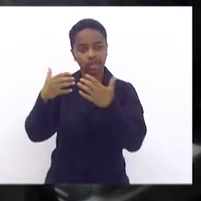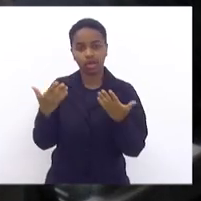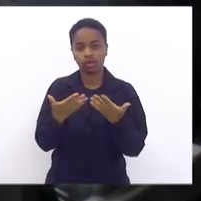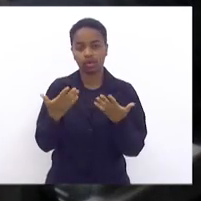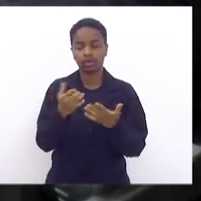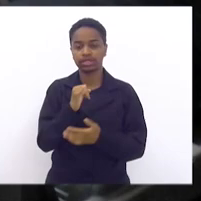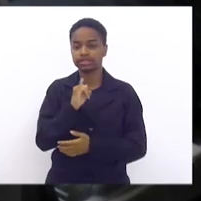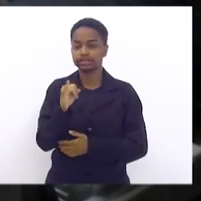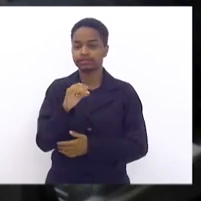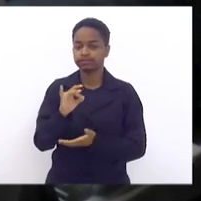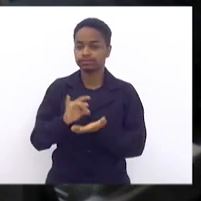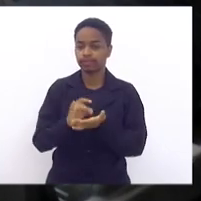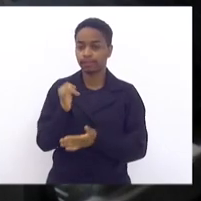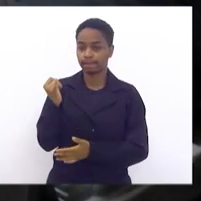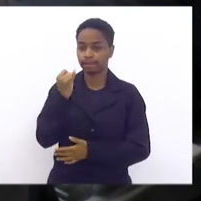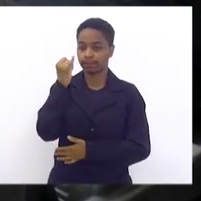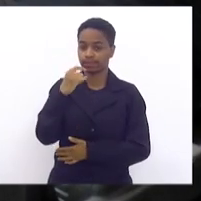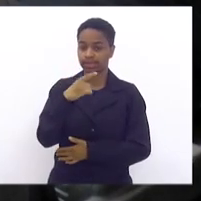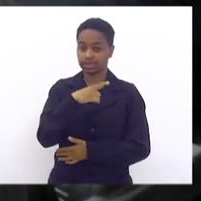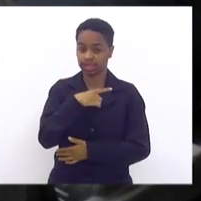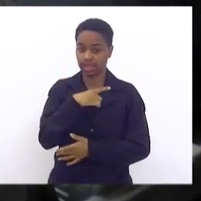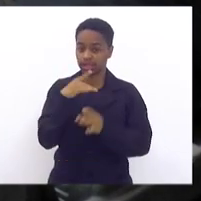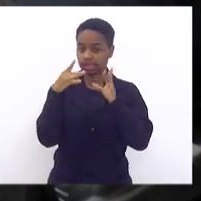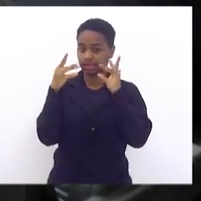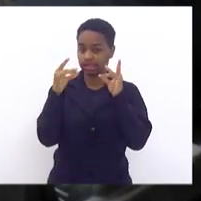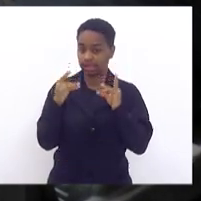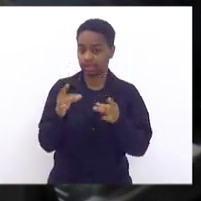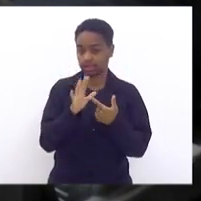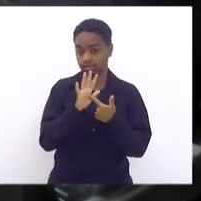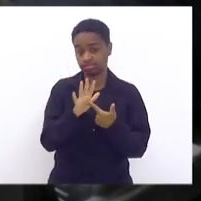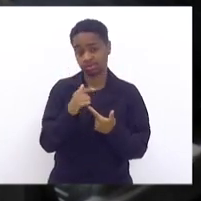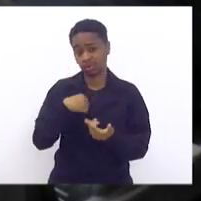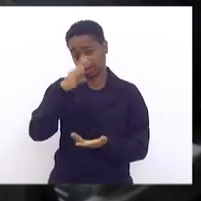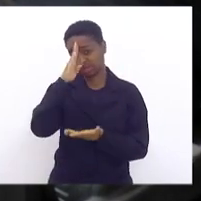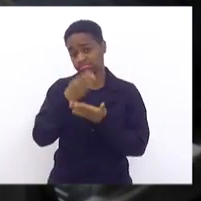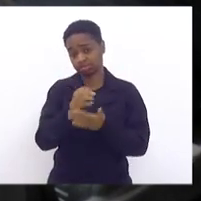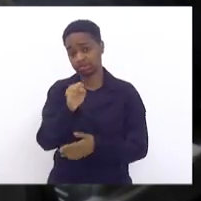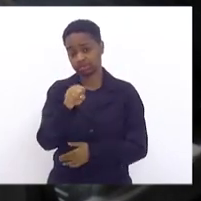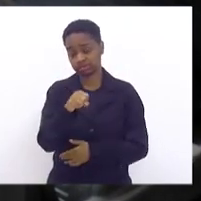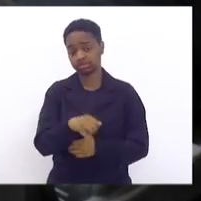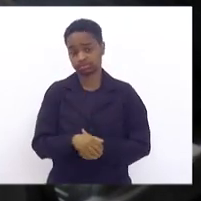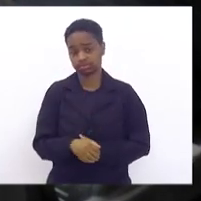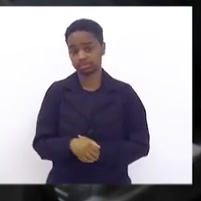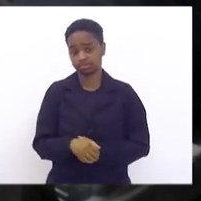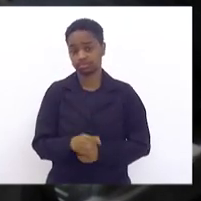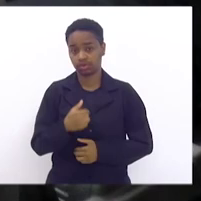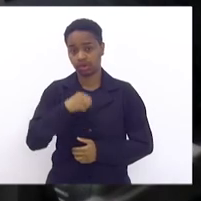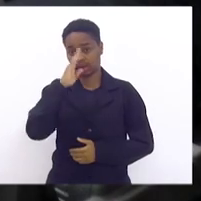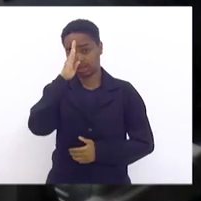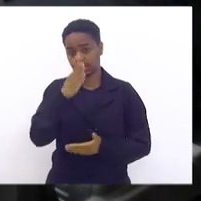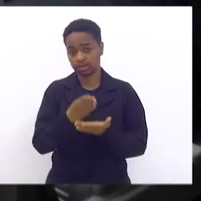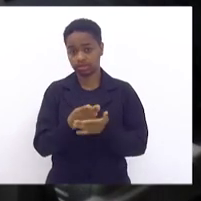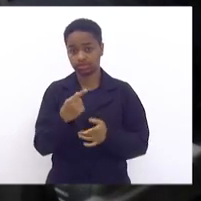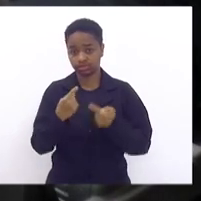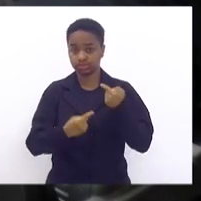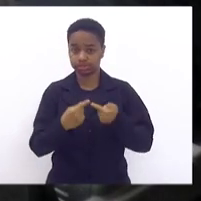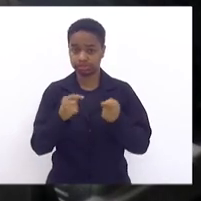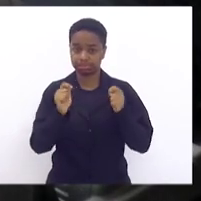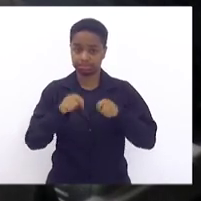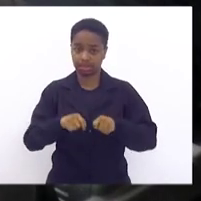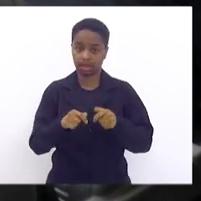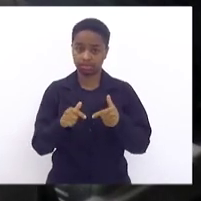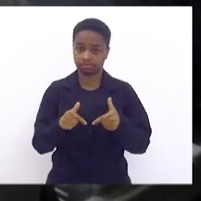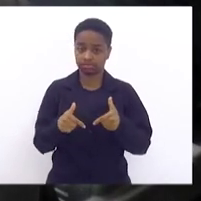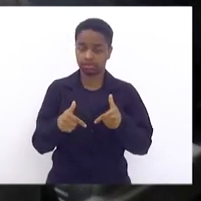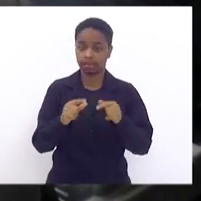seria importante ter uma específica. Creio que sim. Creio que esse debate a gente possa fazer.